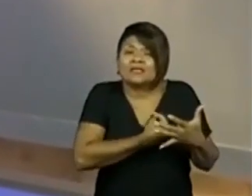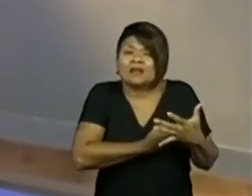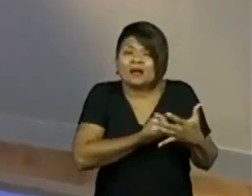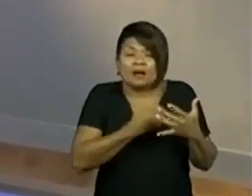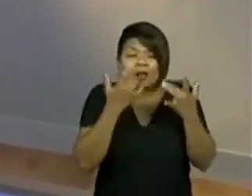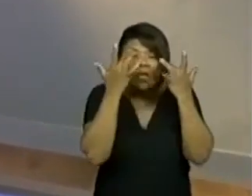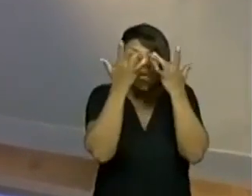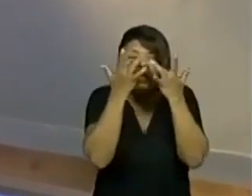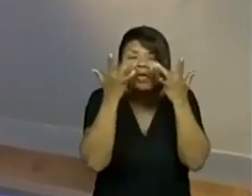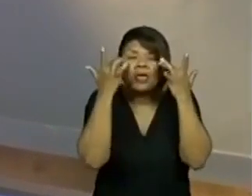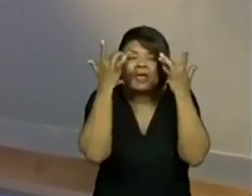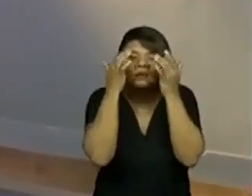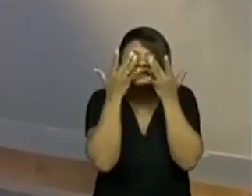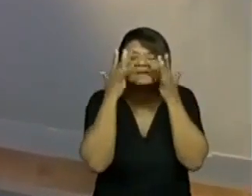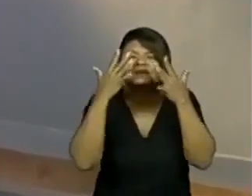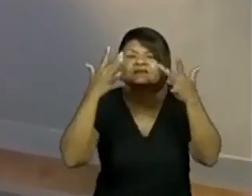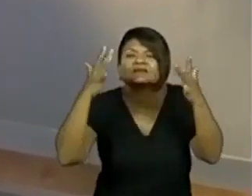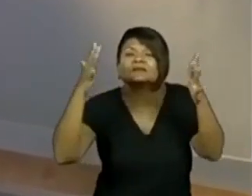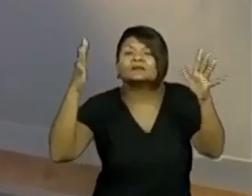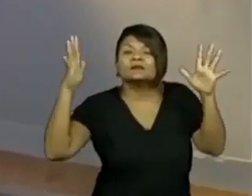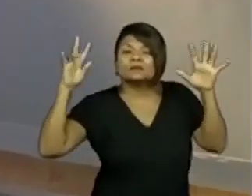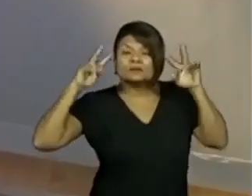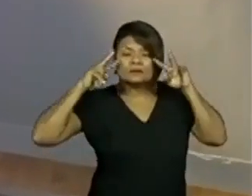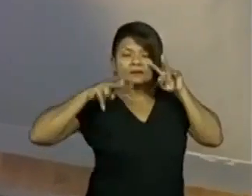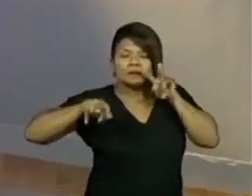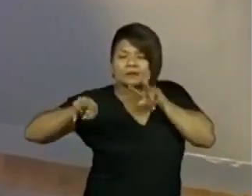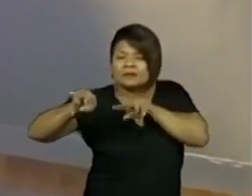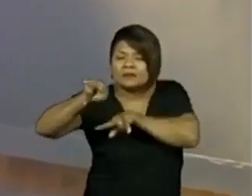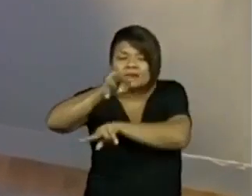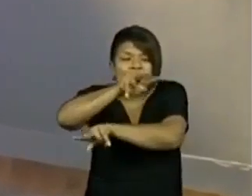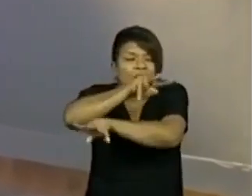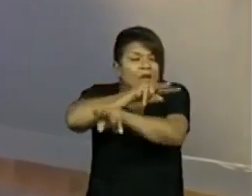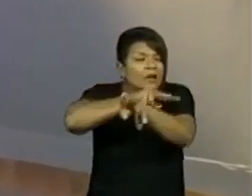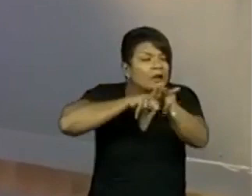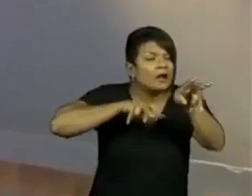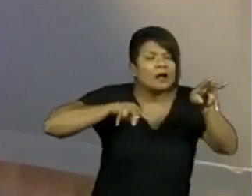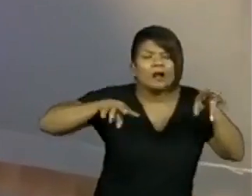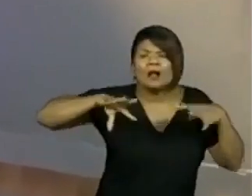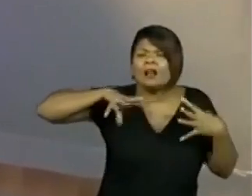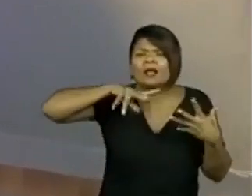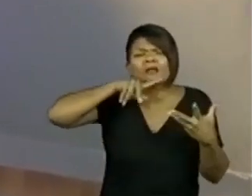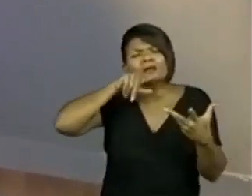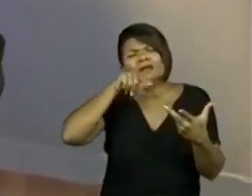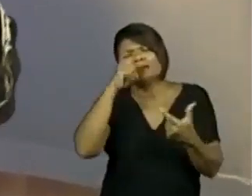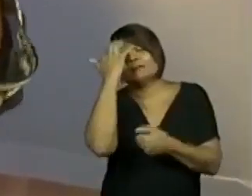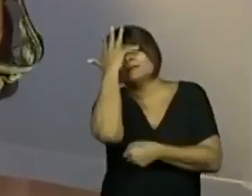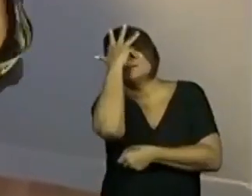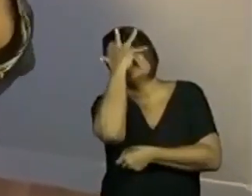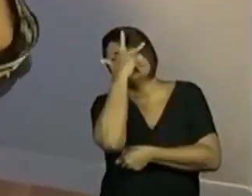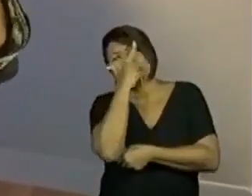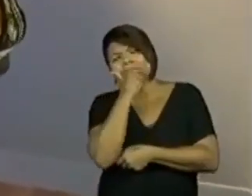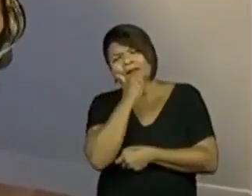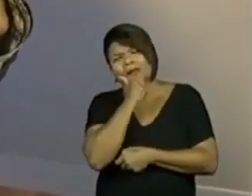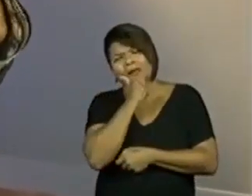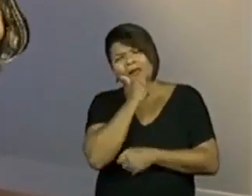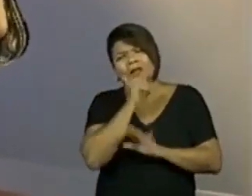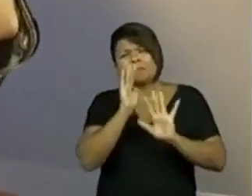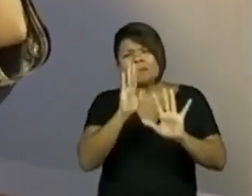seus olhos de cristal. Era linda. Mas de repente, as